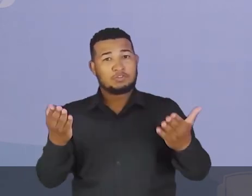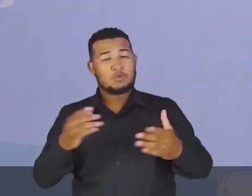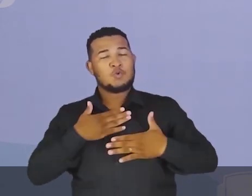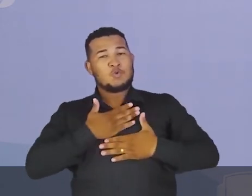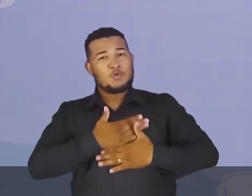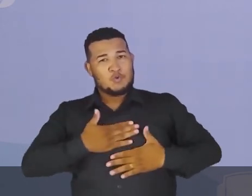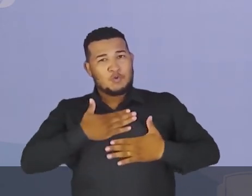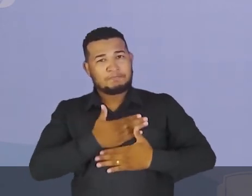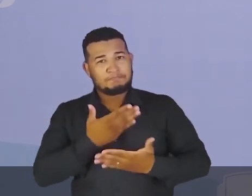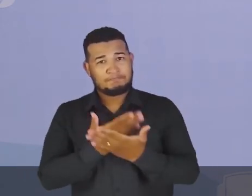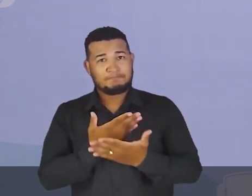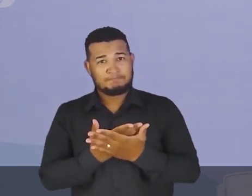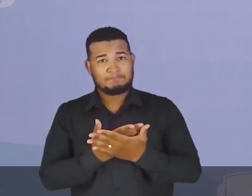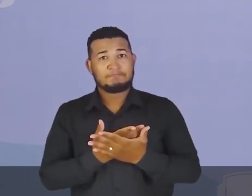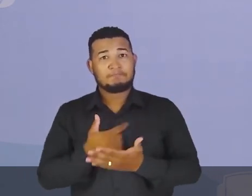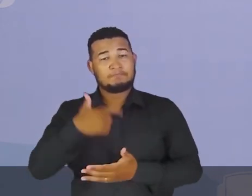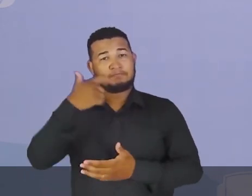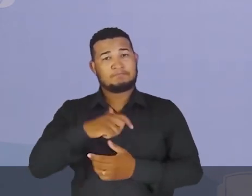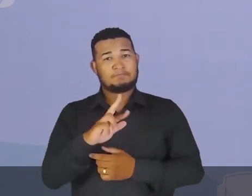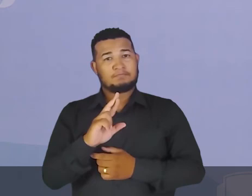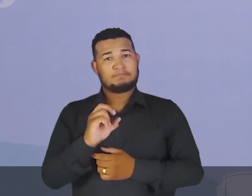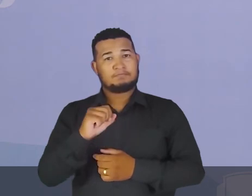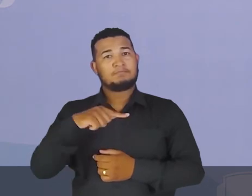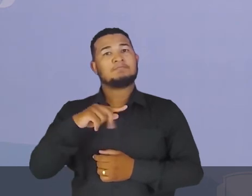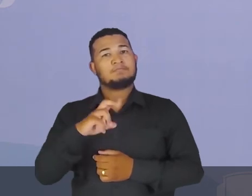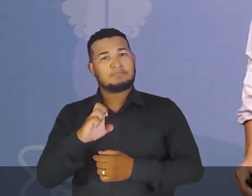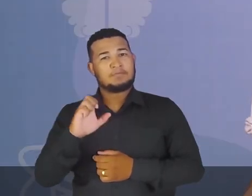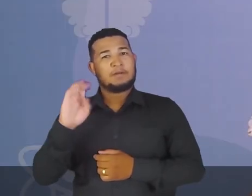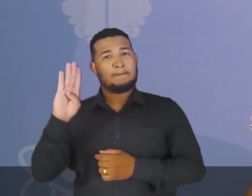vocês tenham gostado dessa aula. Professor Roque,